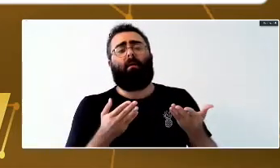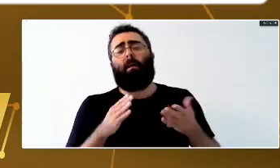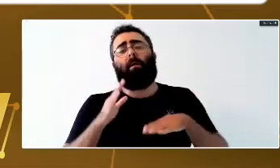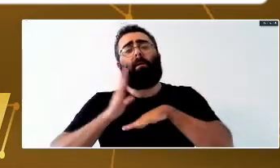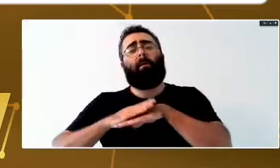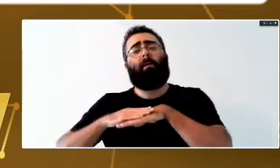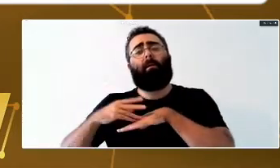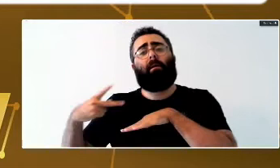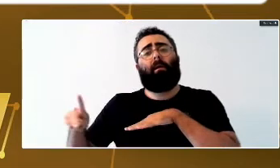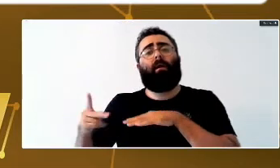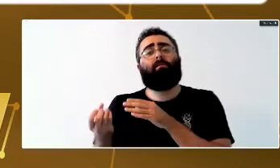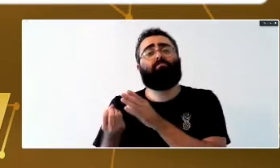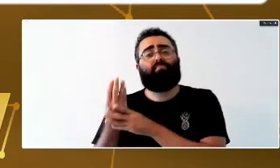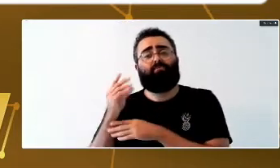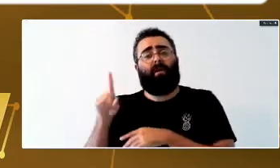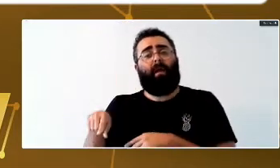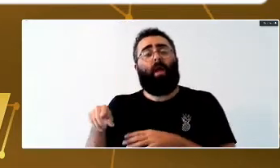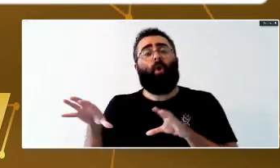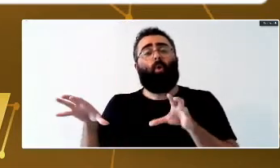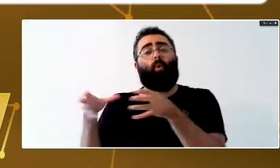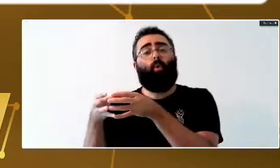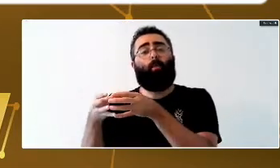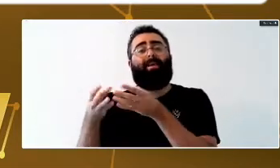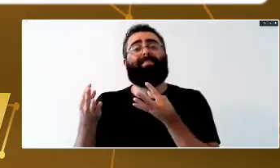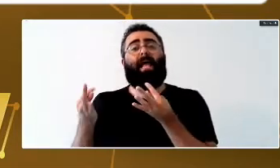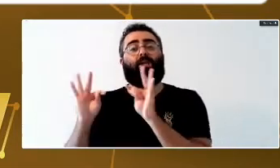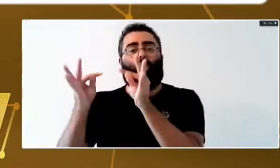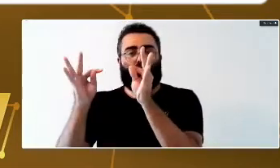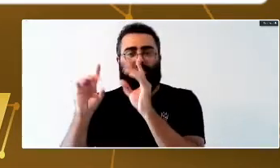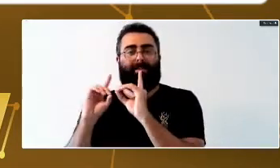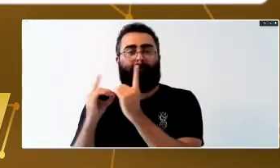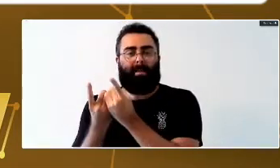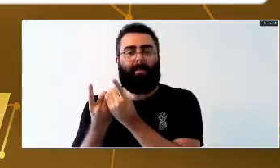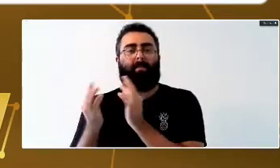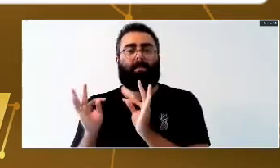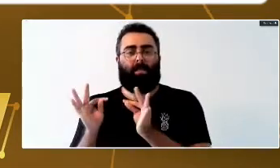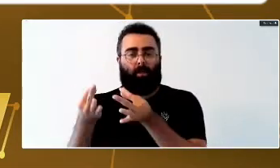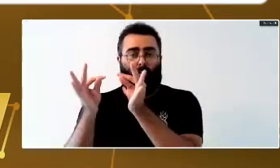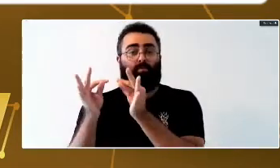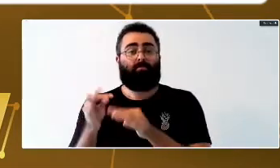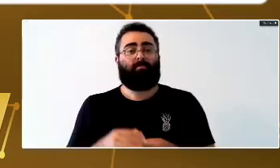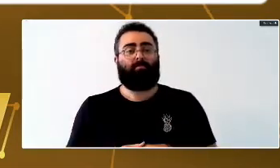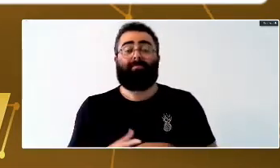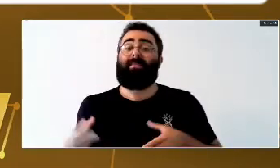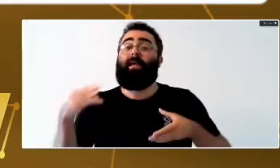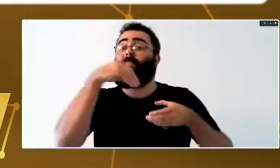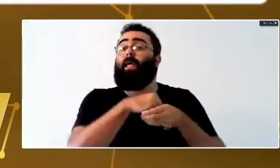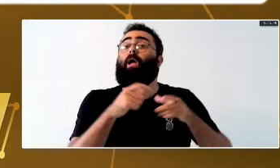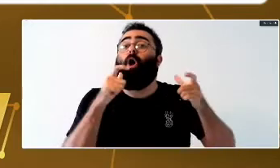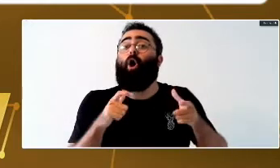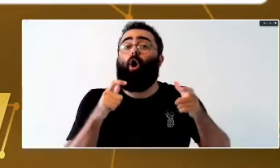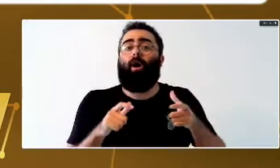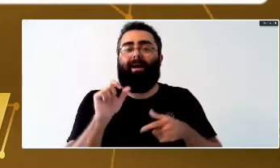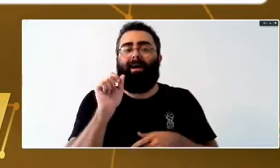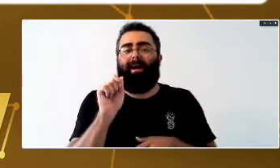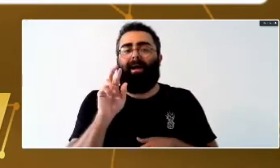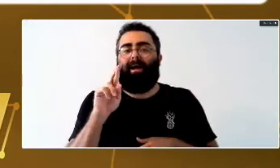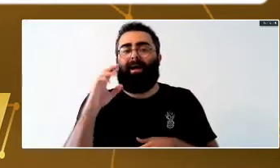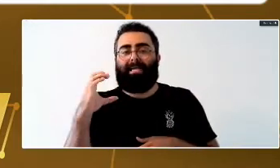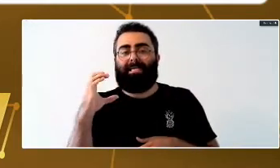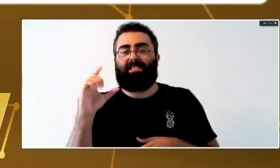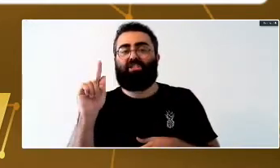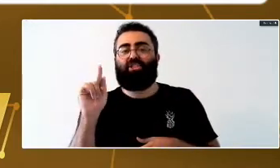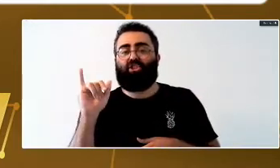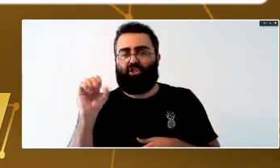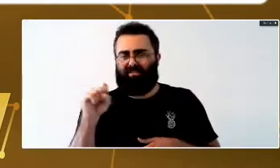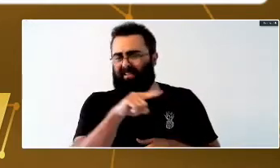equipe do Departamento de Geotecnologia, baseado na plataforma ArcGIS, que é uma plataforma líder mundial no sistema de